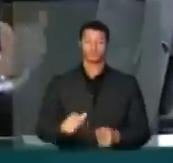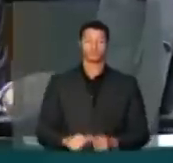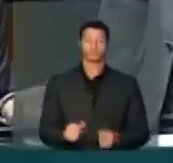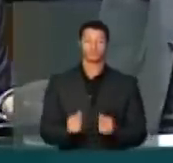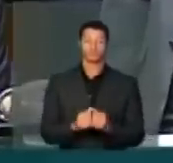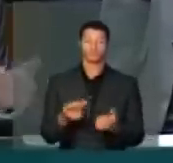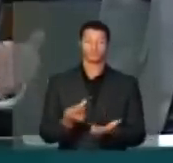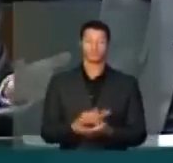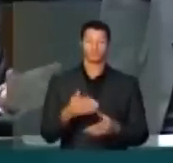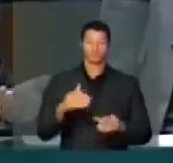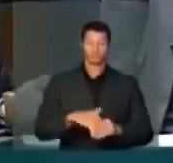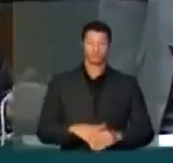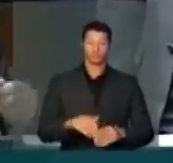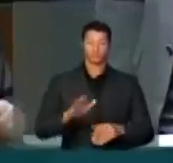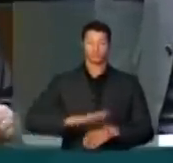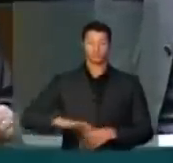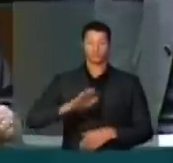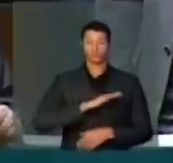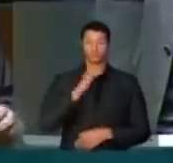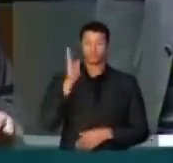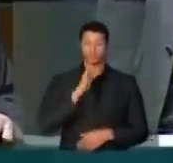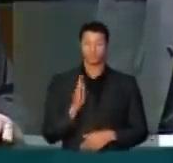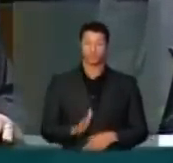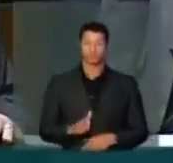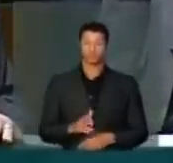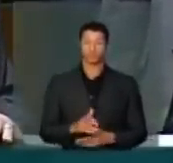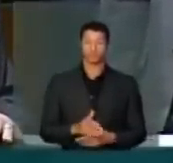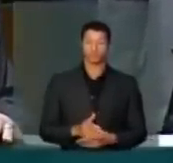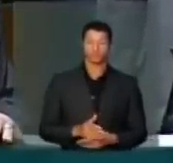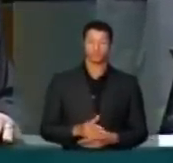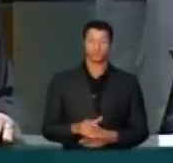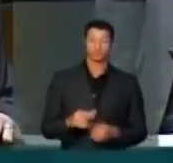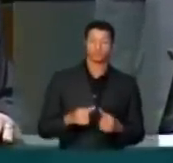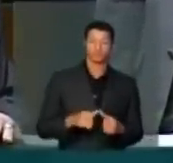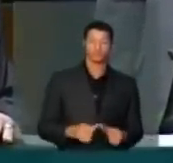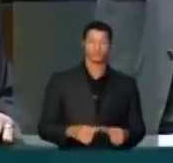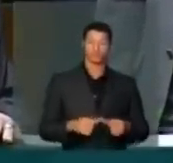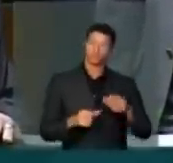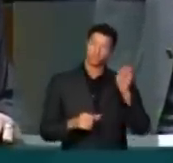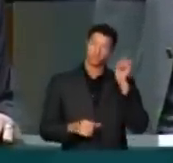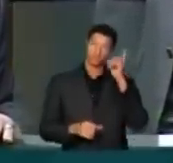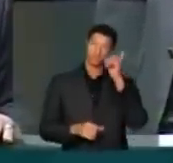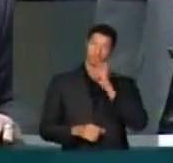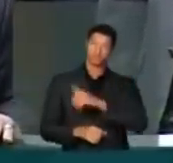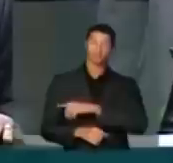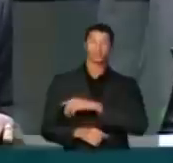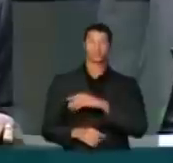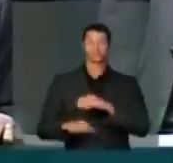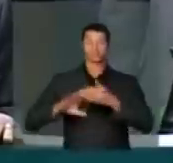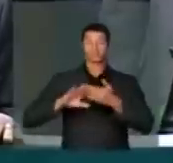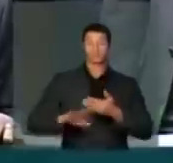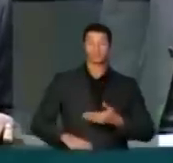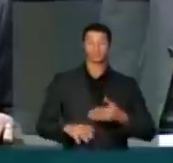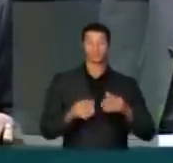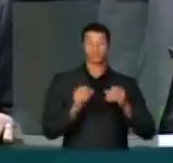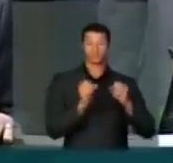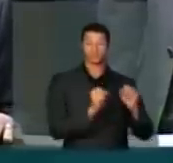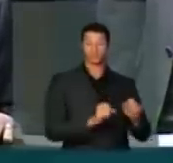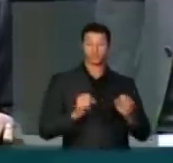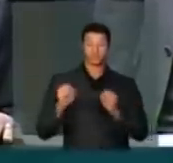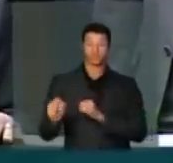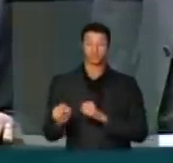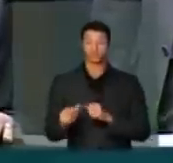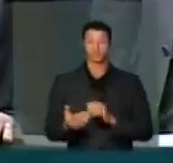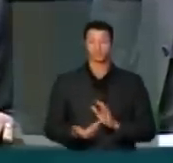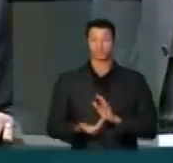com a realização das eleições gerais no Brasil. E fica difícil, do ponto de vista da separação dos poderes,